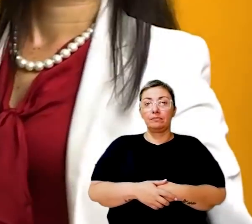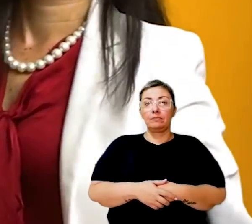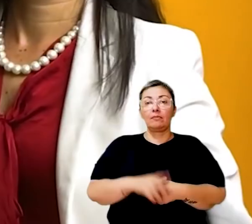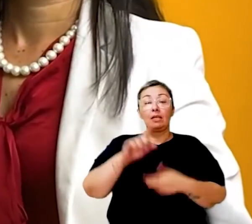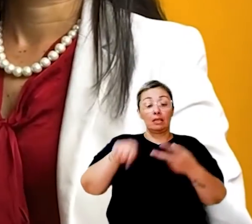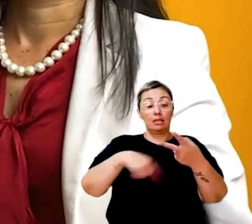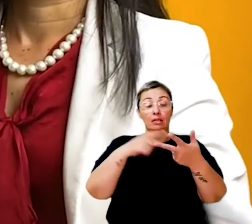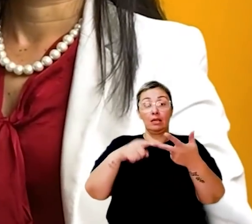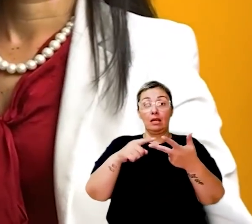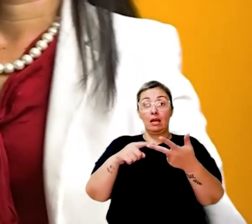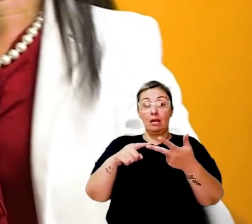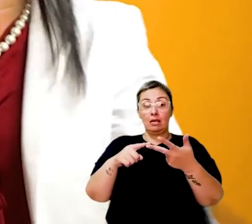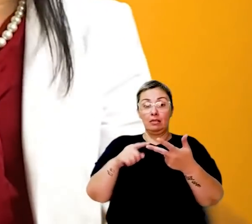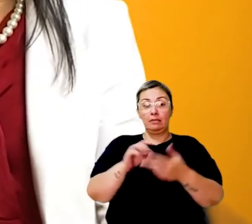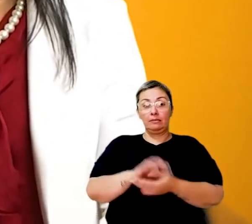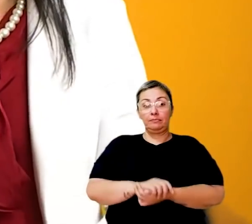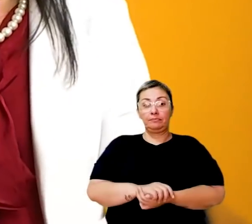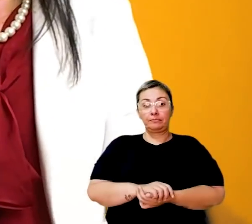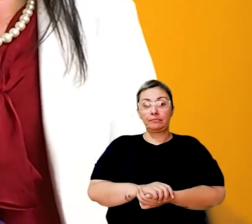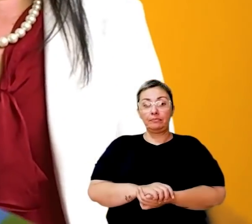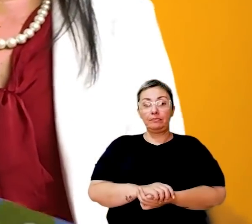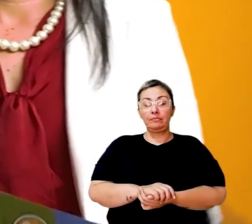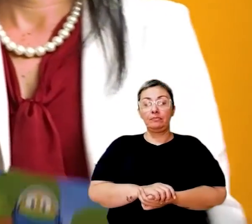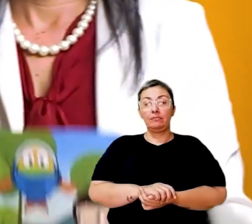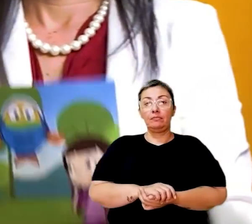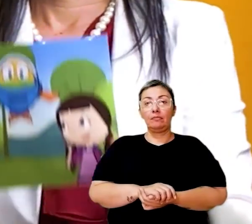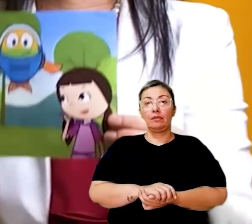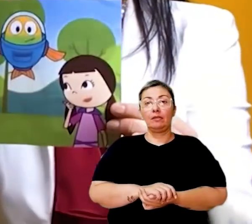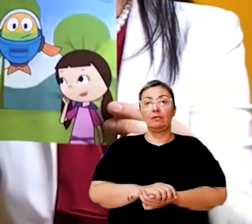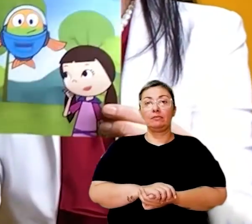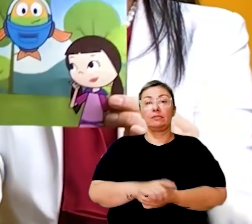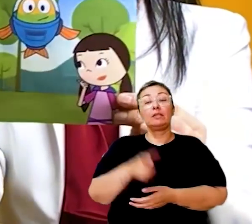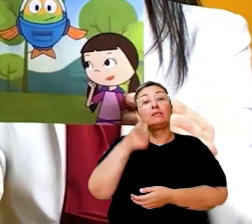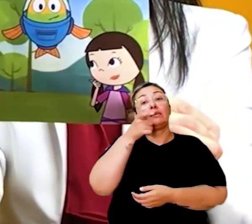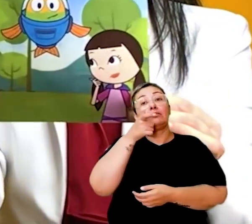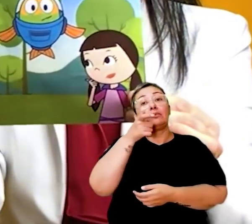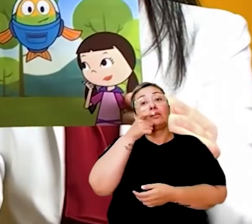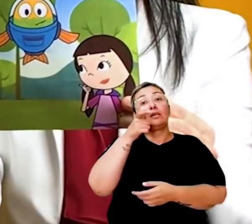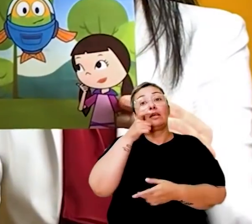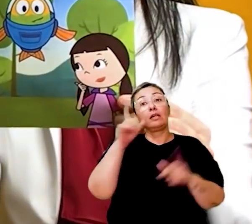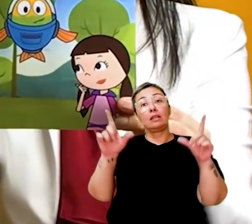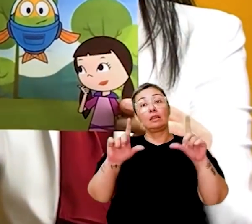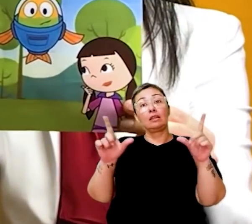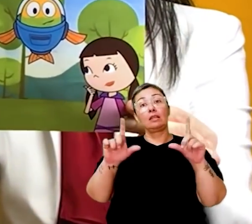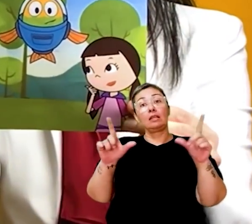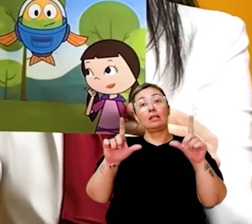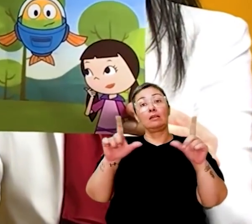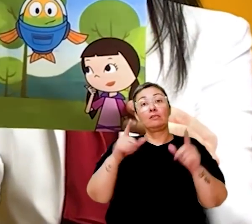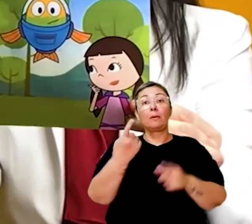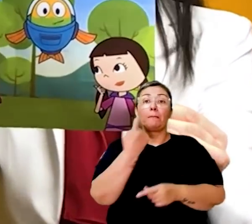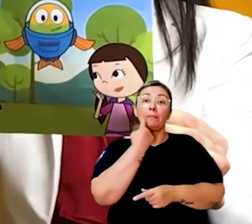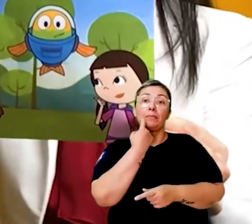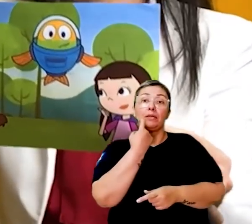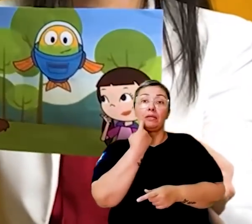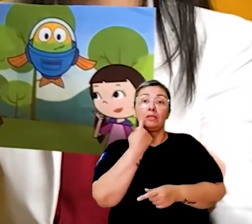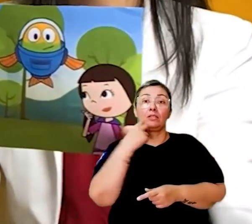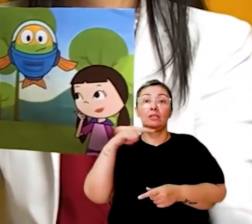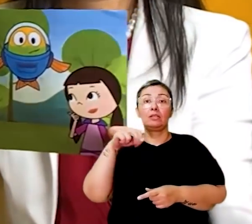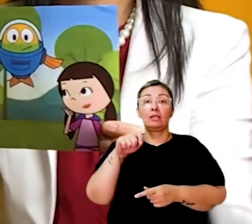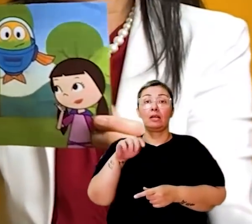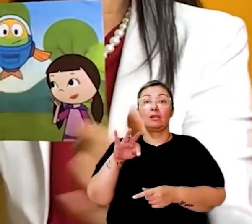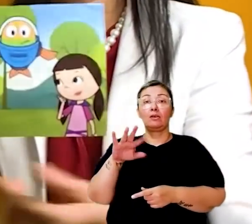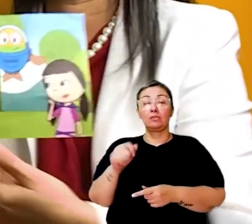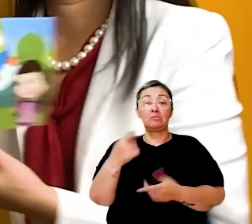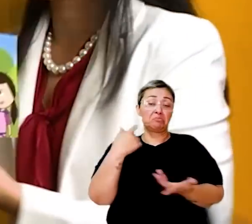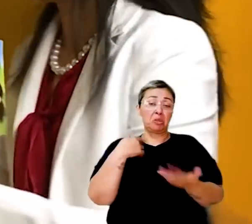E a próxima atividade que ela vai fazer é assistir um desenho do Peixonauta ou qualquer outro